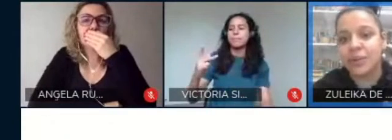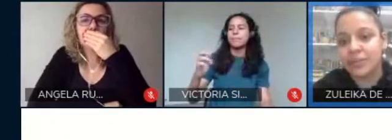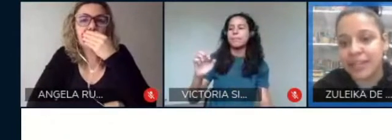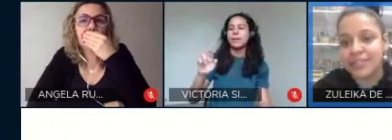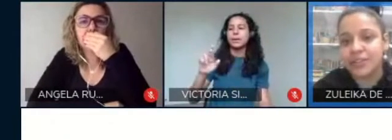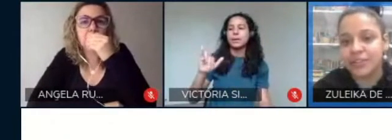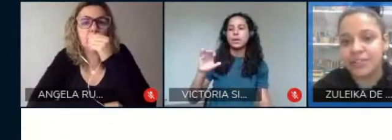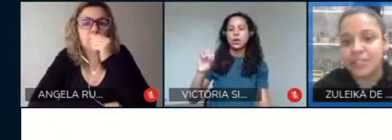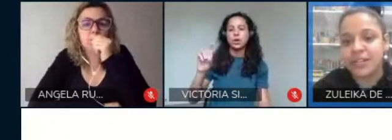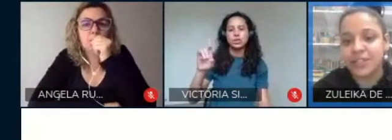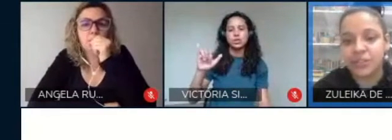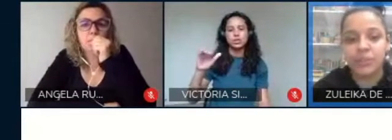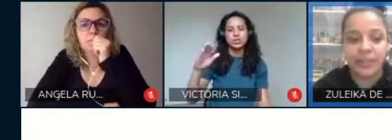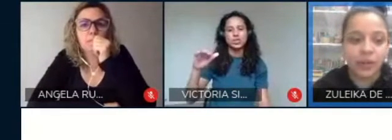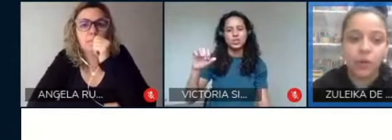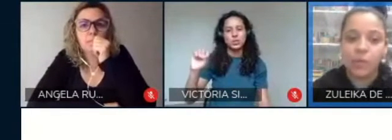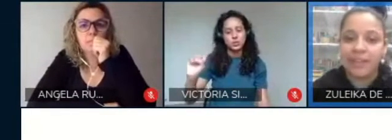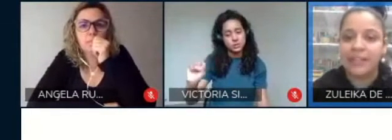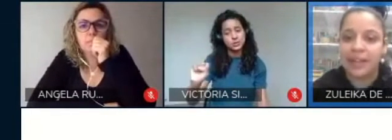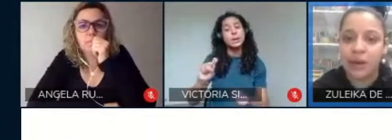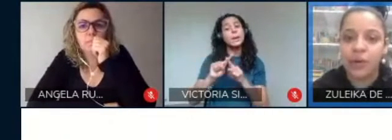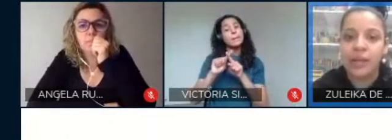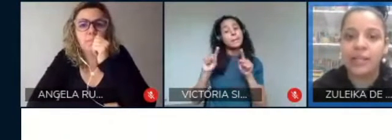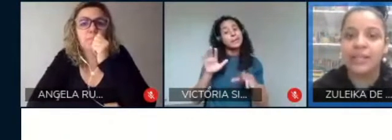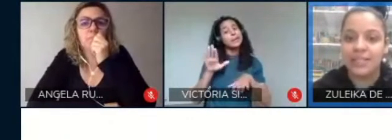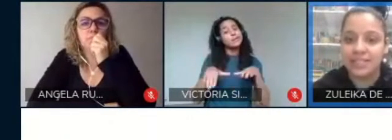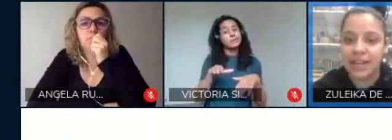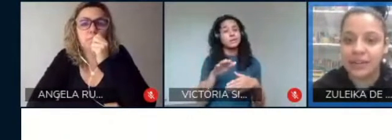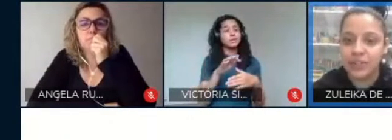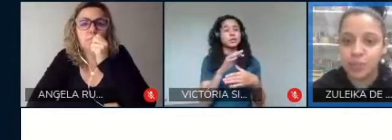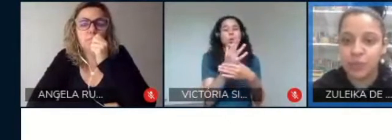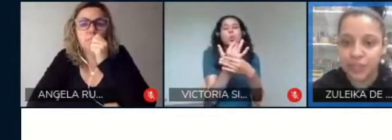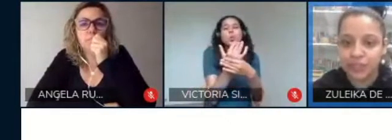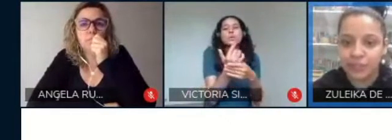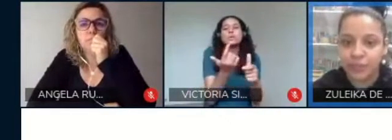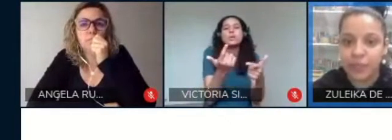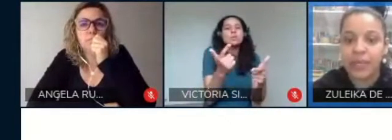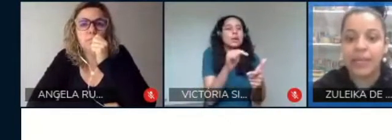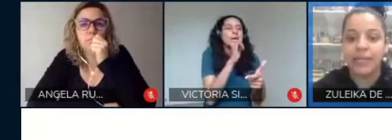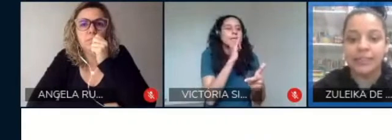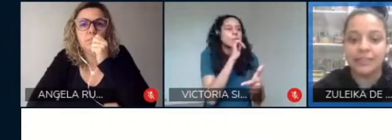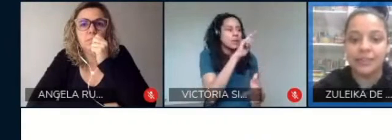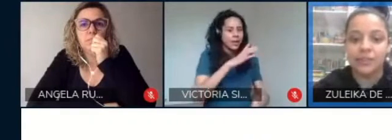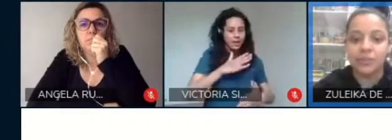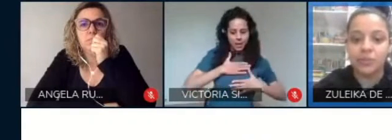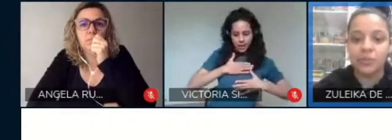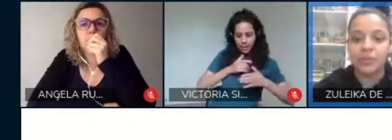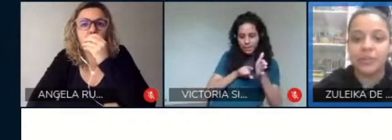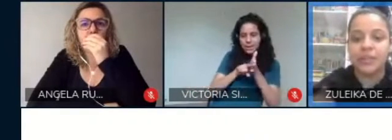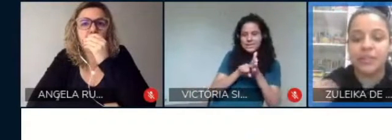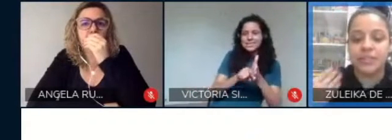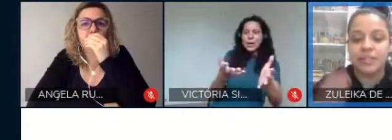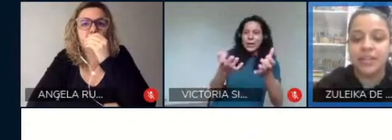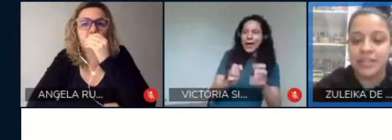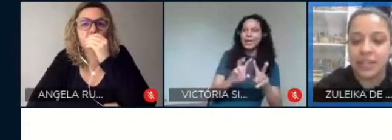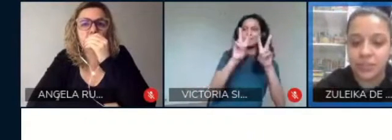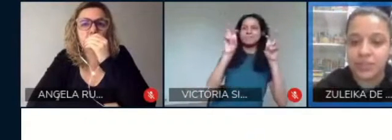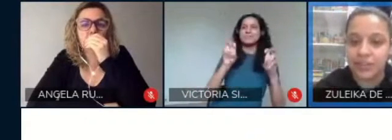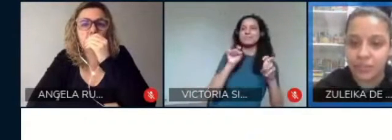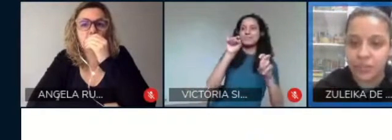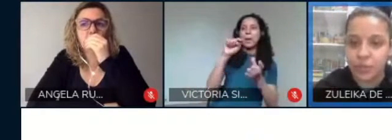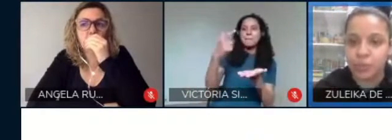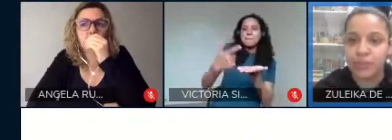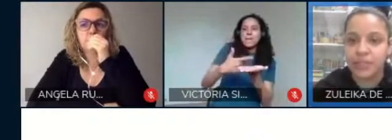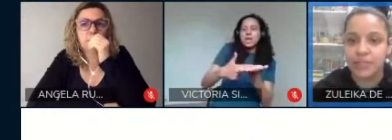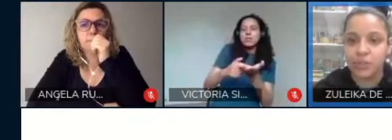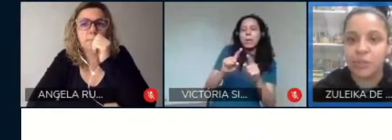assim, às vezes acontece da universidade não ter o material necessário disponível. Então,